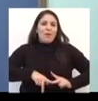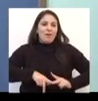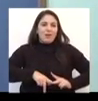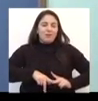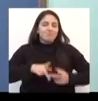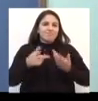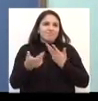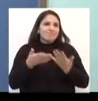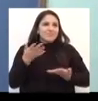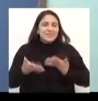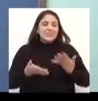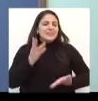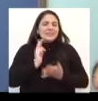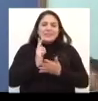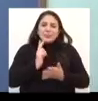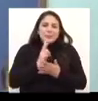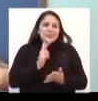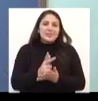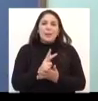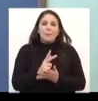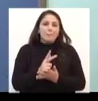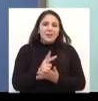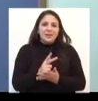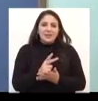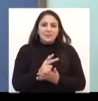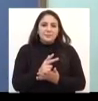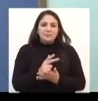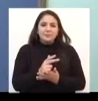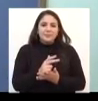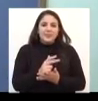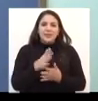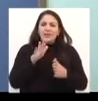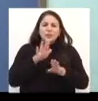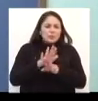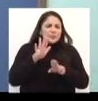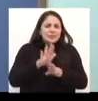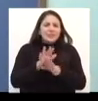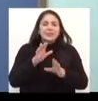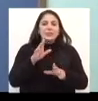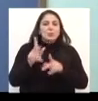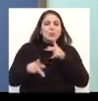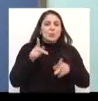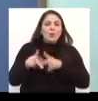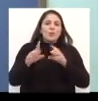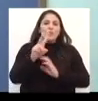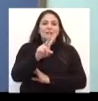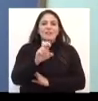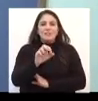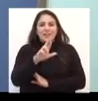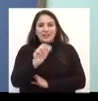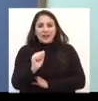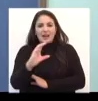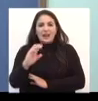assim, está sempre atuante a respeito com o nosso povo da Vera Cruz, e ele merece todo o nosso